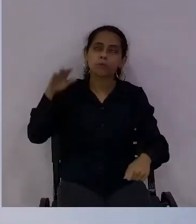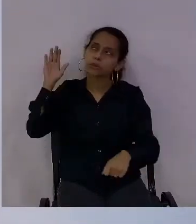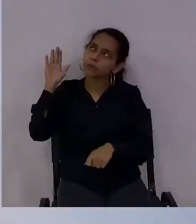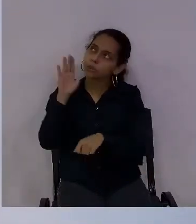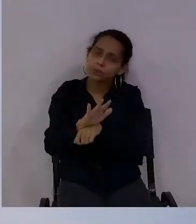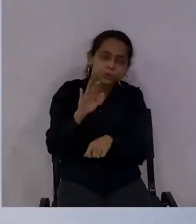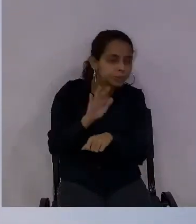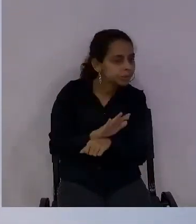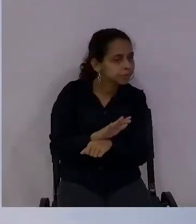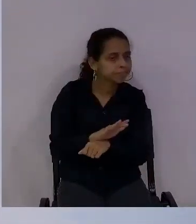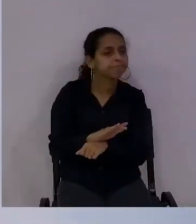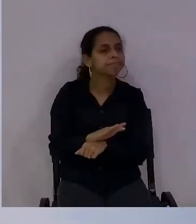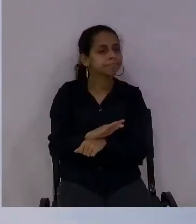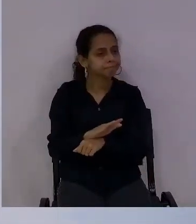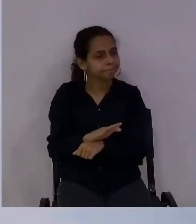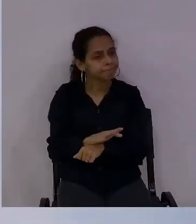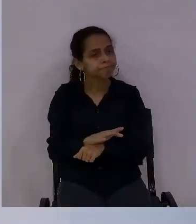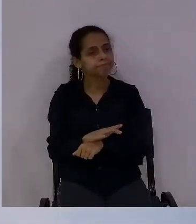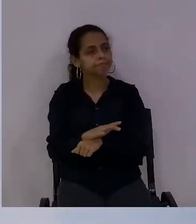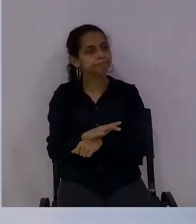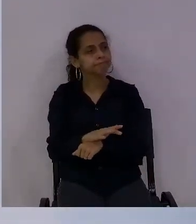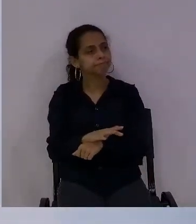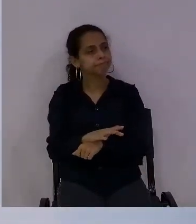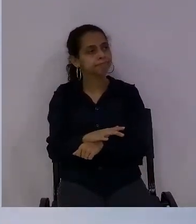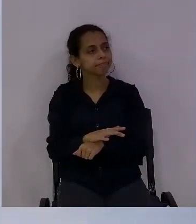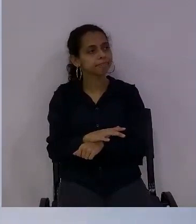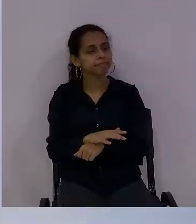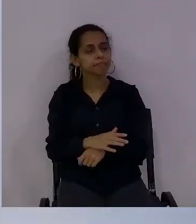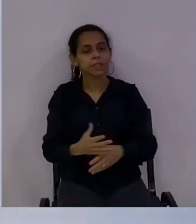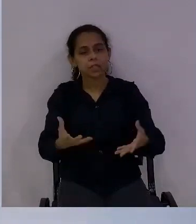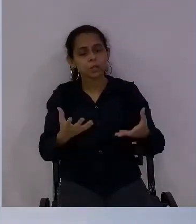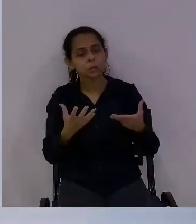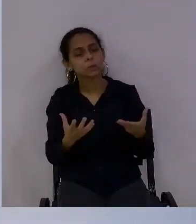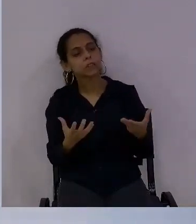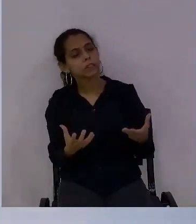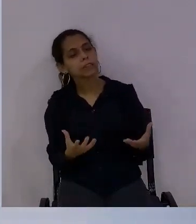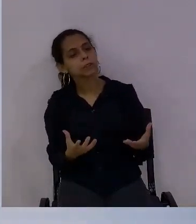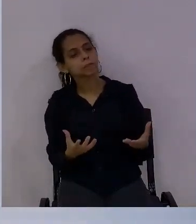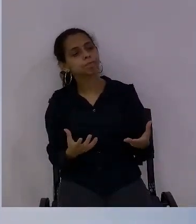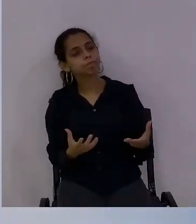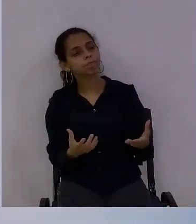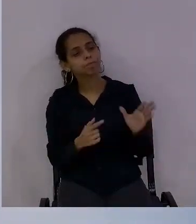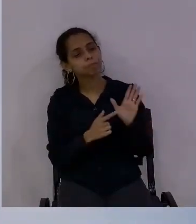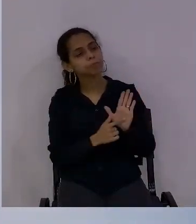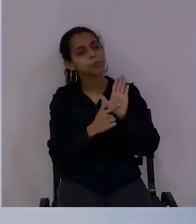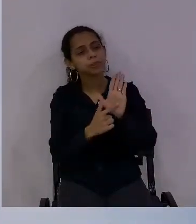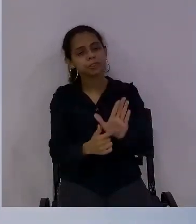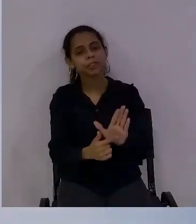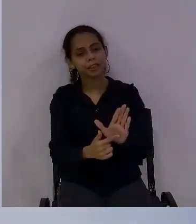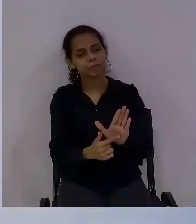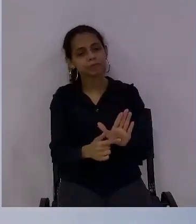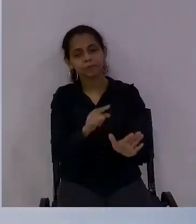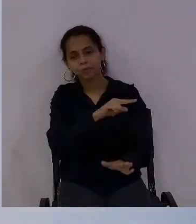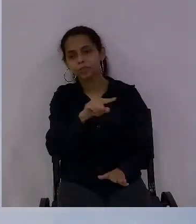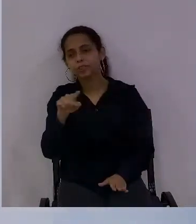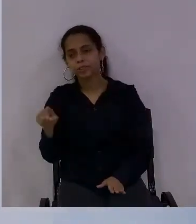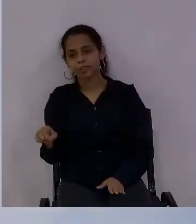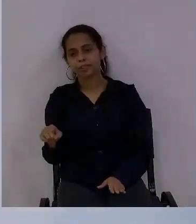Há muitas formas de ilustrar isso e eu quero, como sempre faço, fazer das minhas ilustrações as mais simples